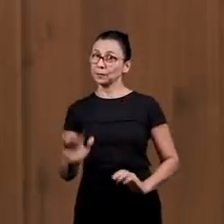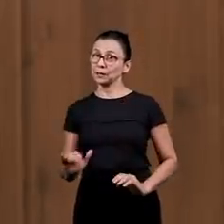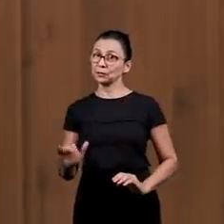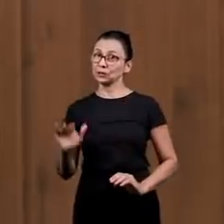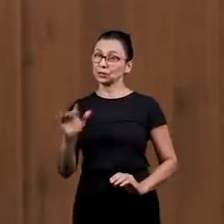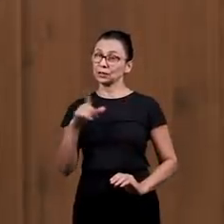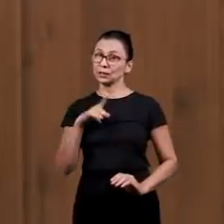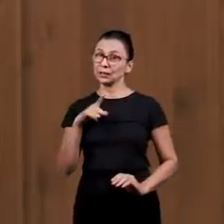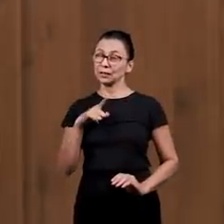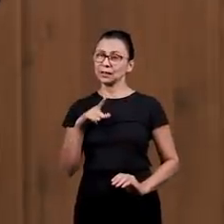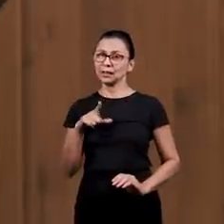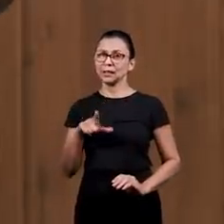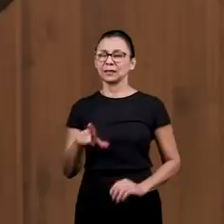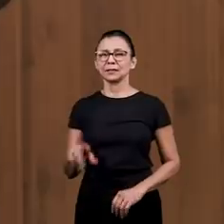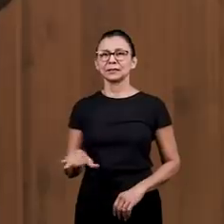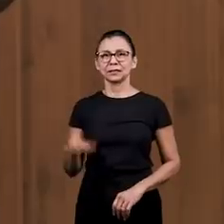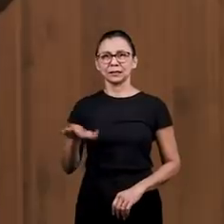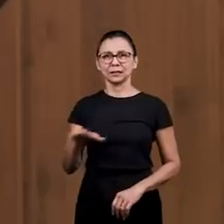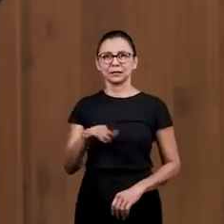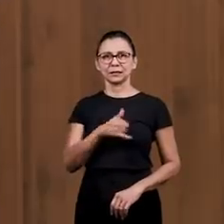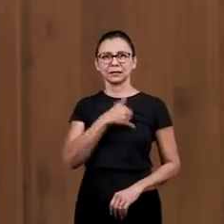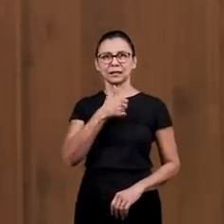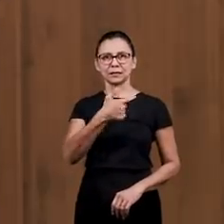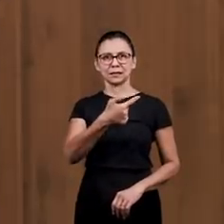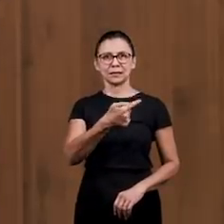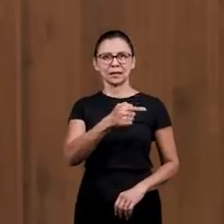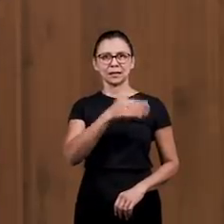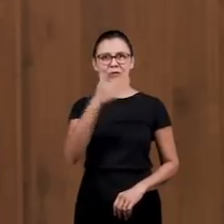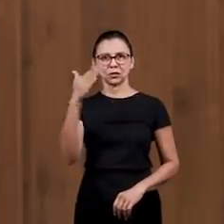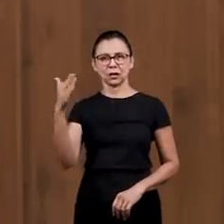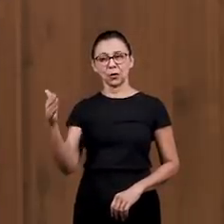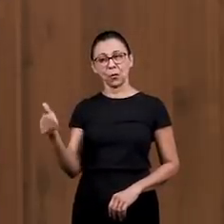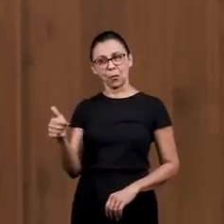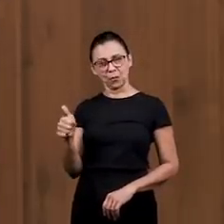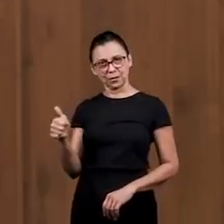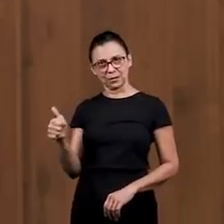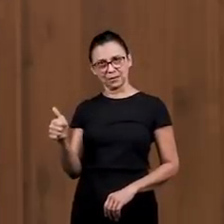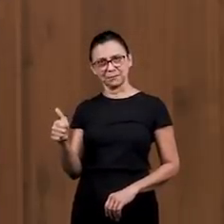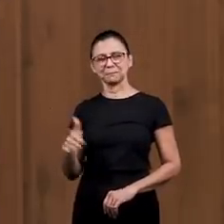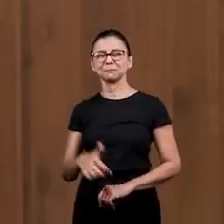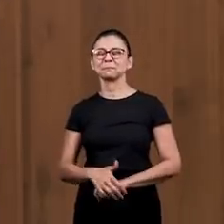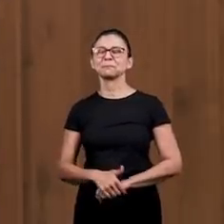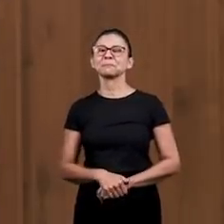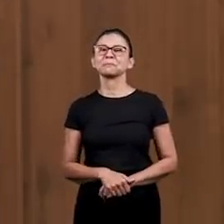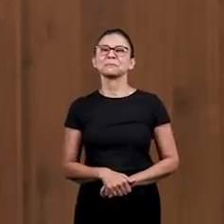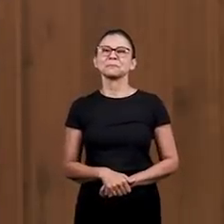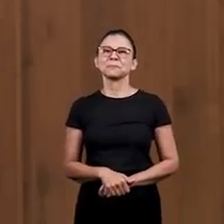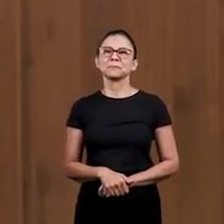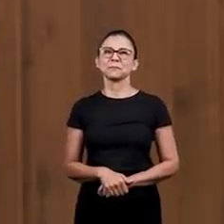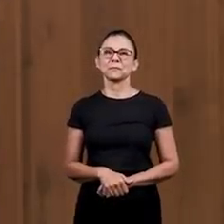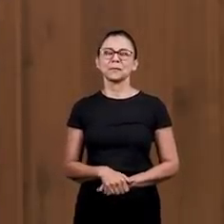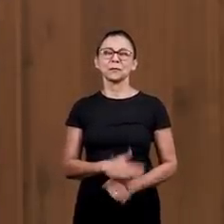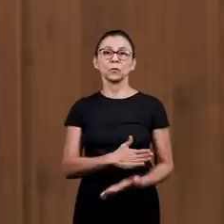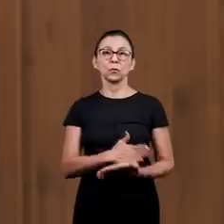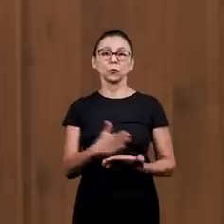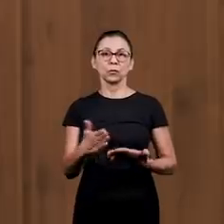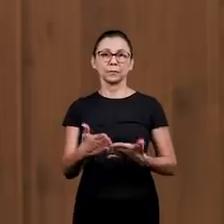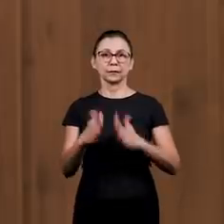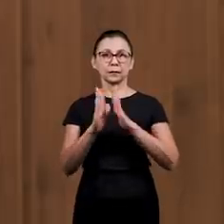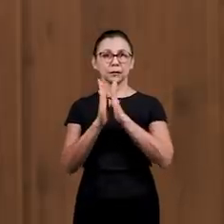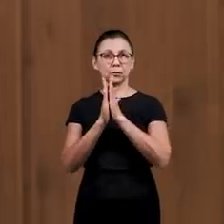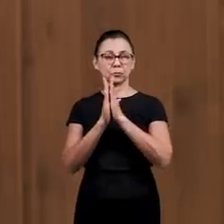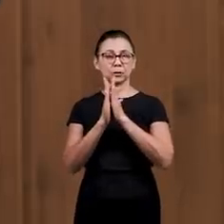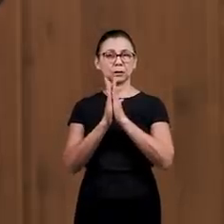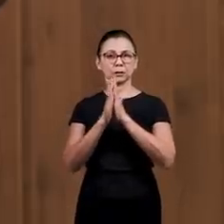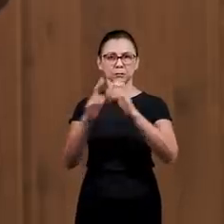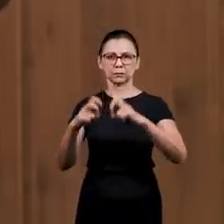é composta por crianças de 7 a 11 anos de idade. Nós vamos iniciar o nosso período fazendo uma